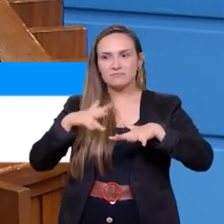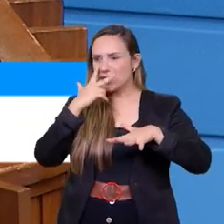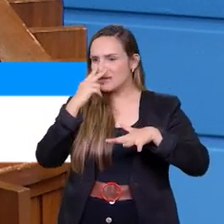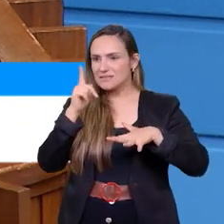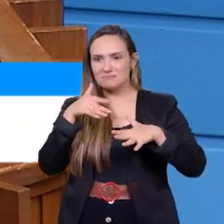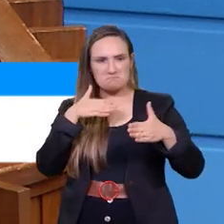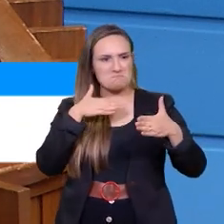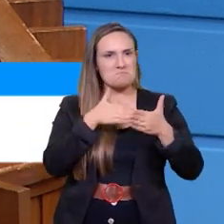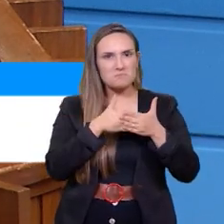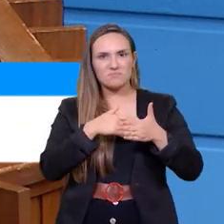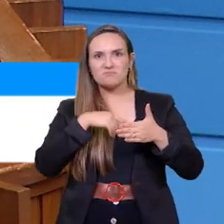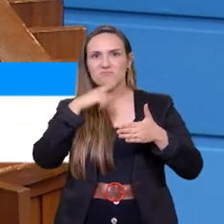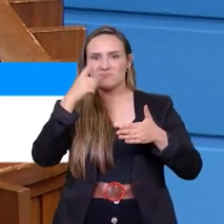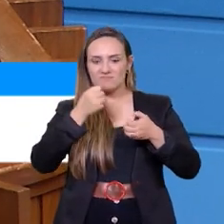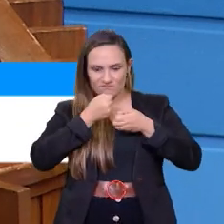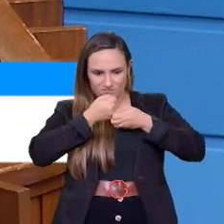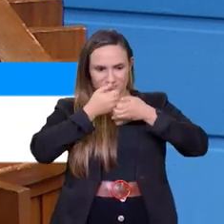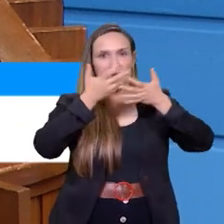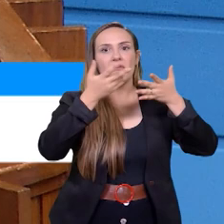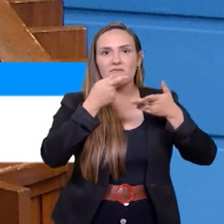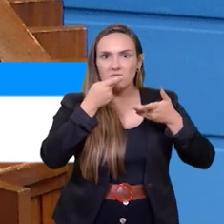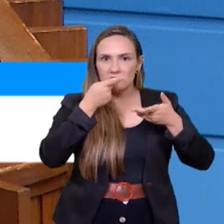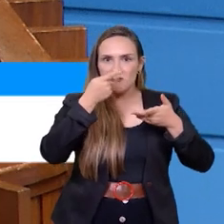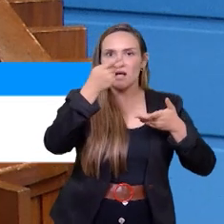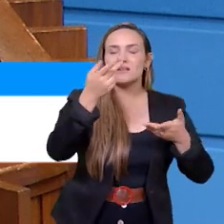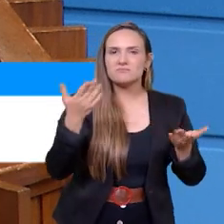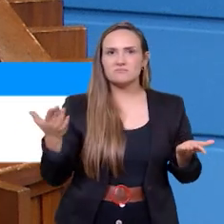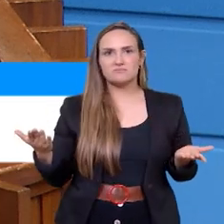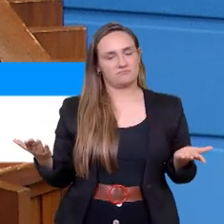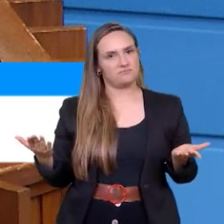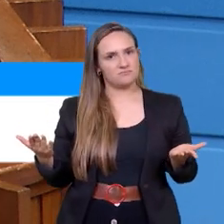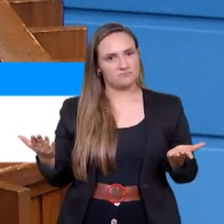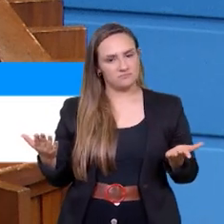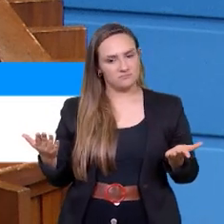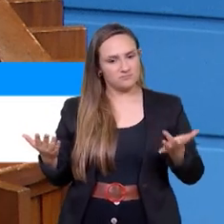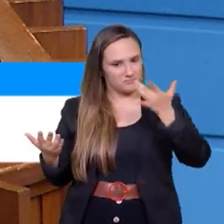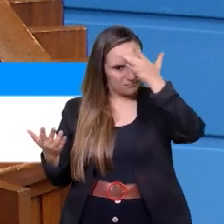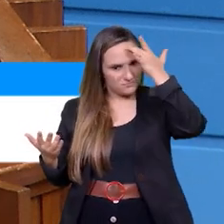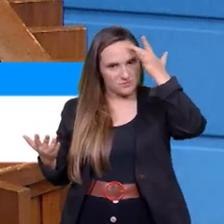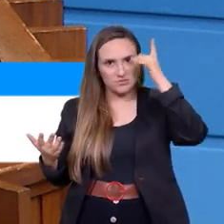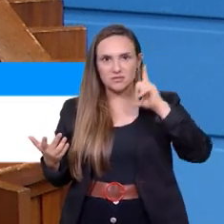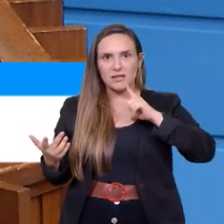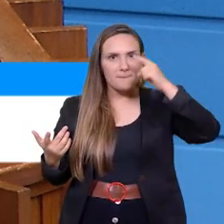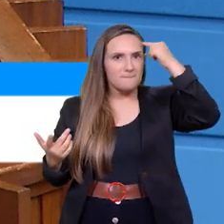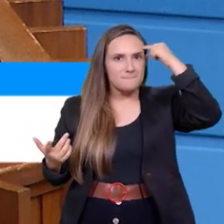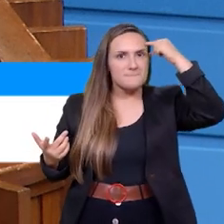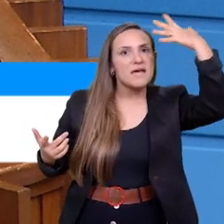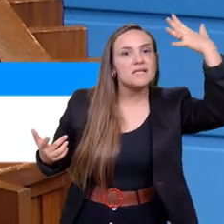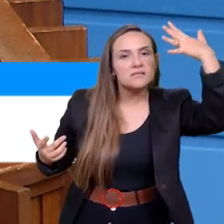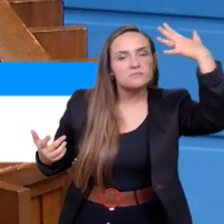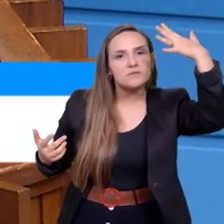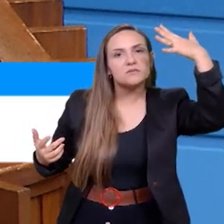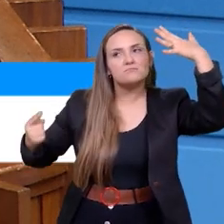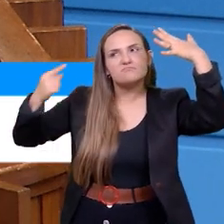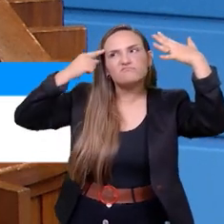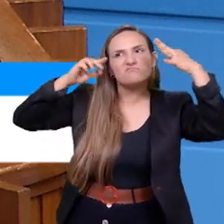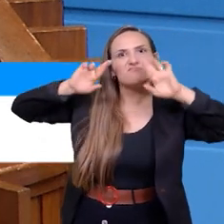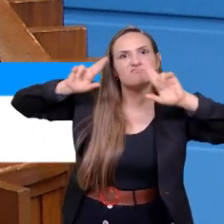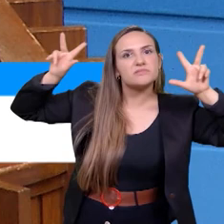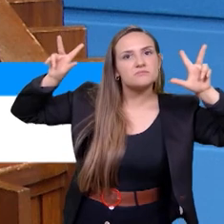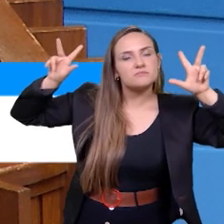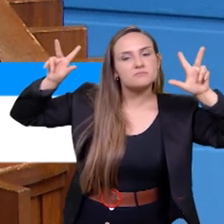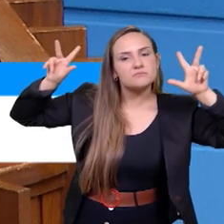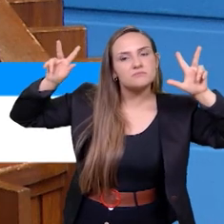e limitação da liberdade de expressão de pessoas que estão trazendo ideias de pessoas que